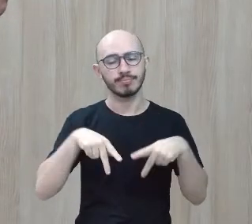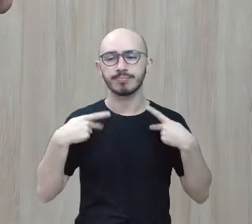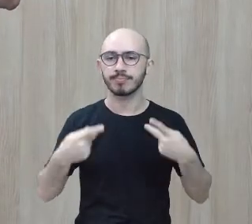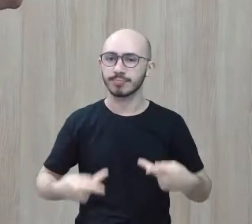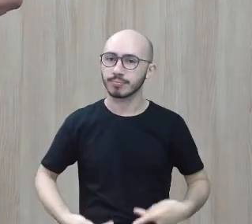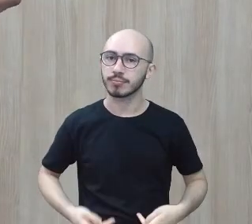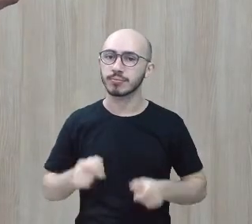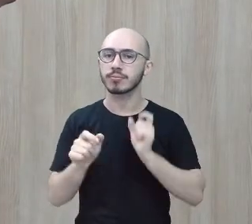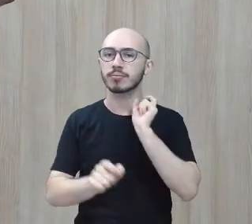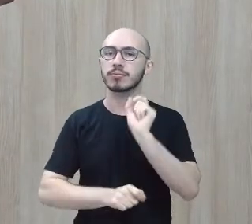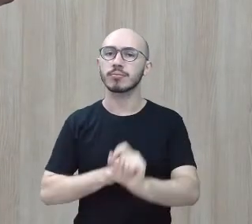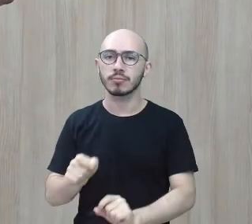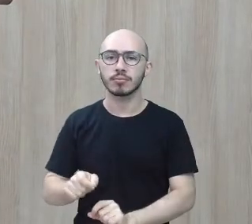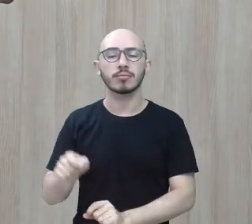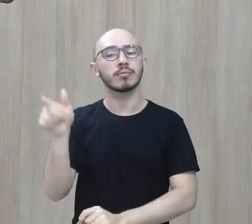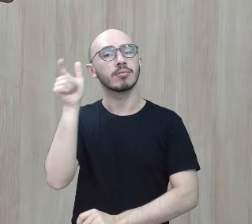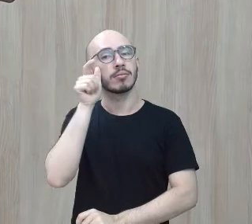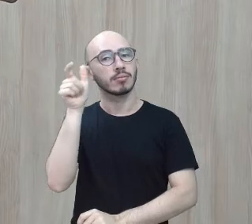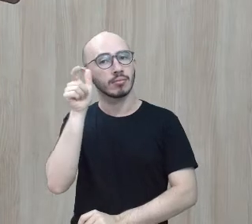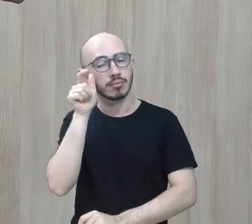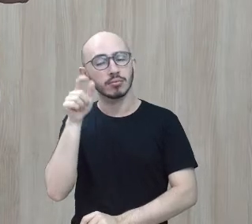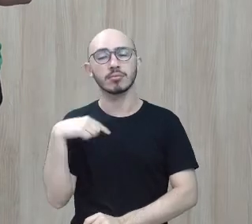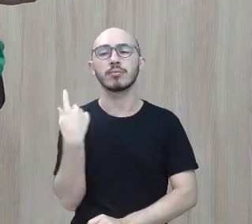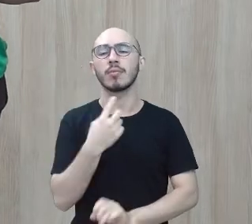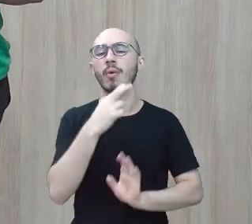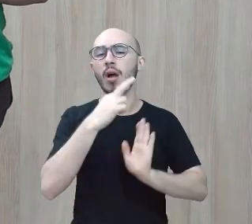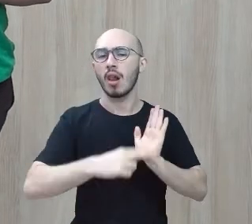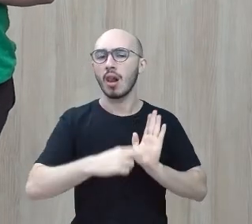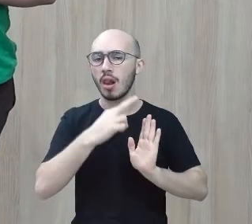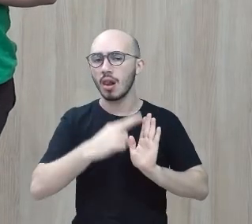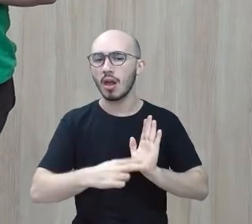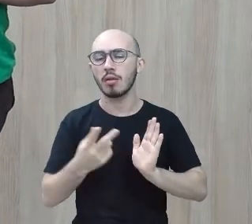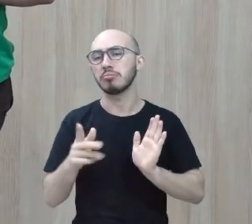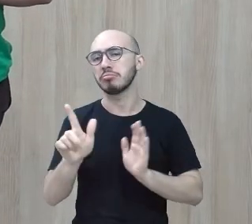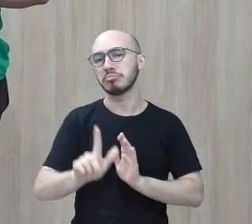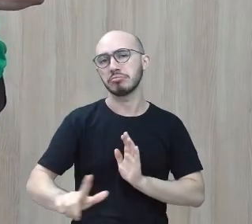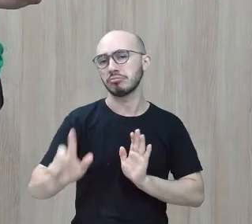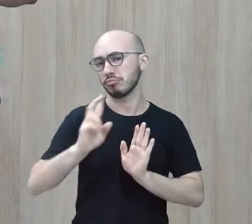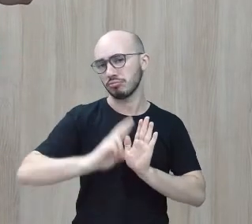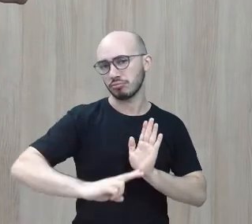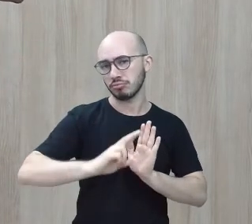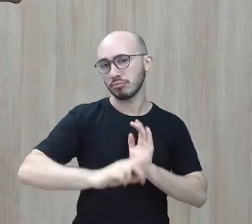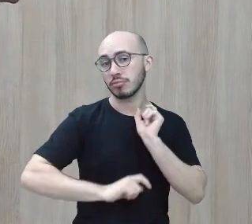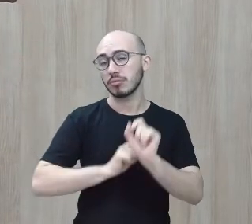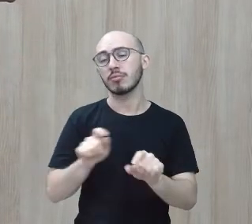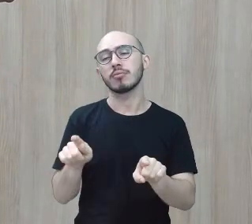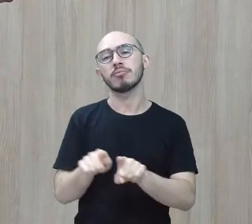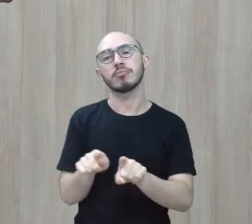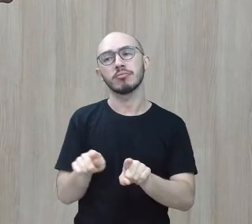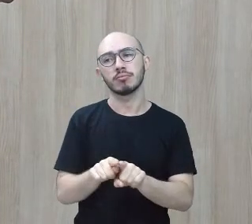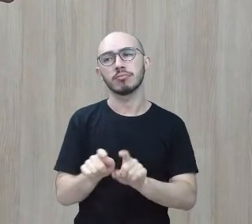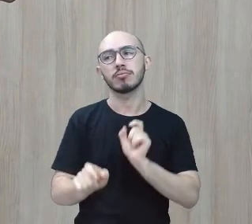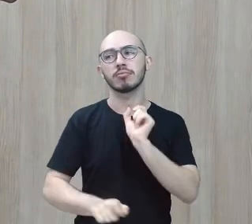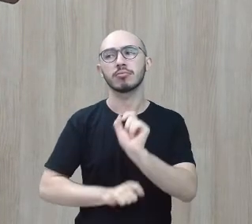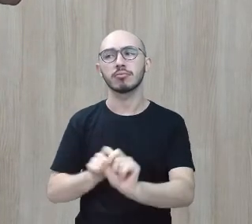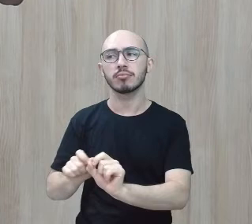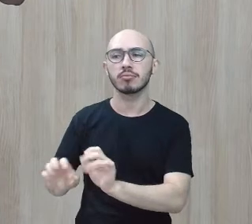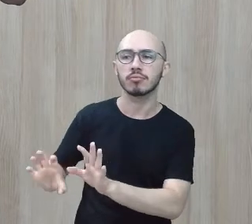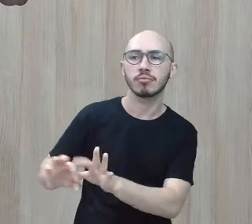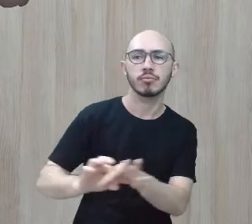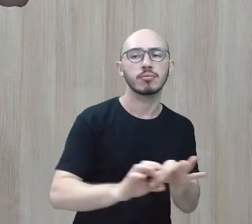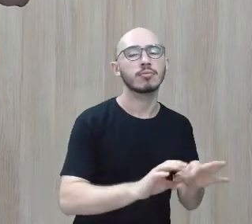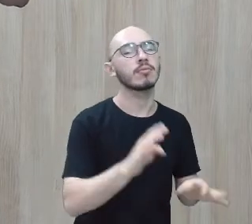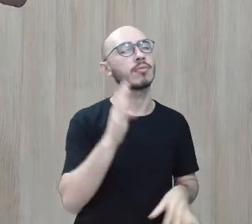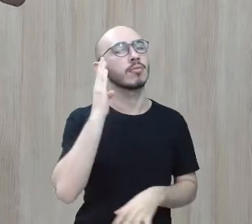é interessante também, quando lermos uma literatura, não é, também contextualizar,